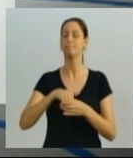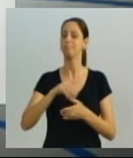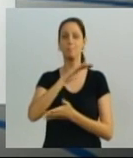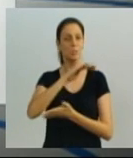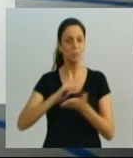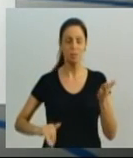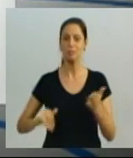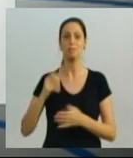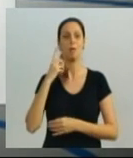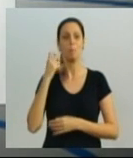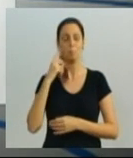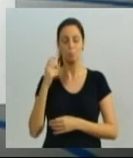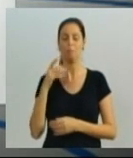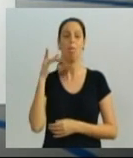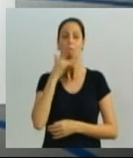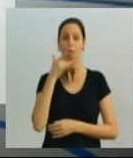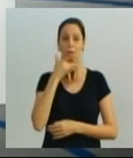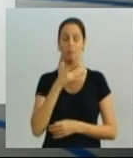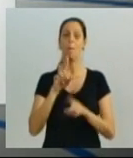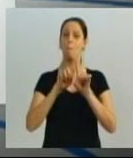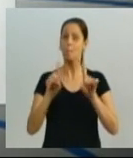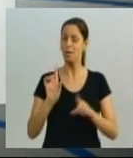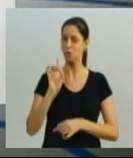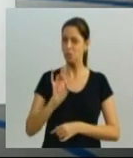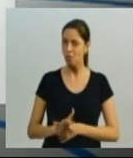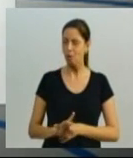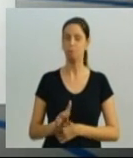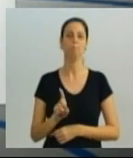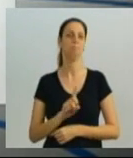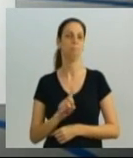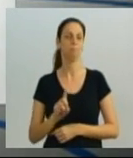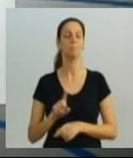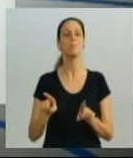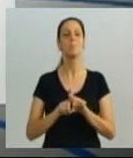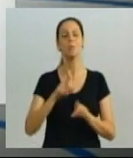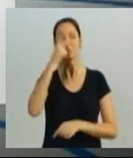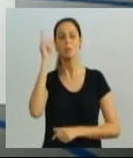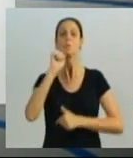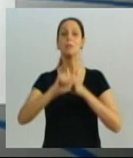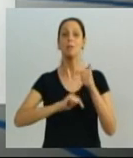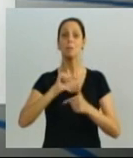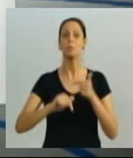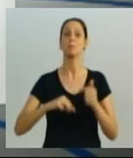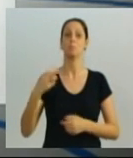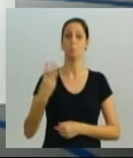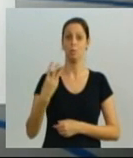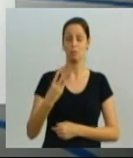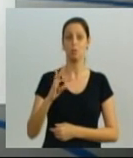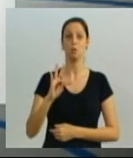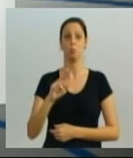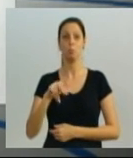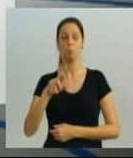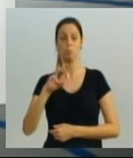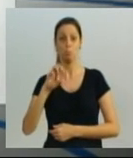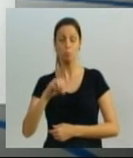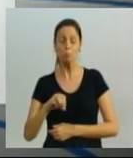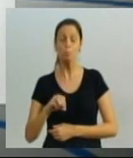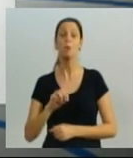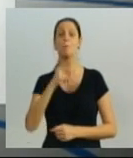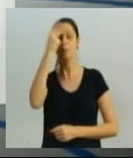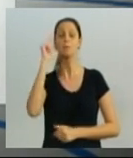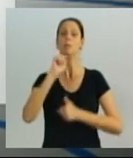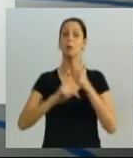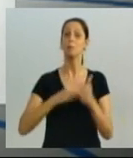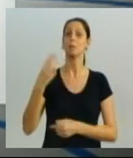jingle gostoso. Mas não é só isto. E aí, para quem trabalhou no terceiro turno, vai compreender. O povo que trabalha no